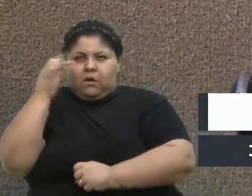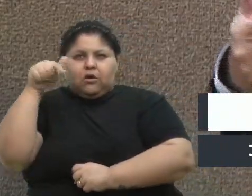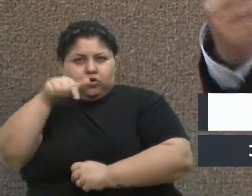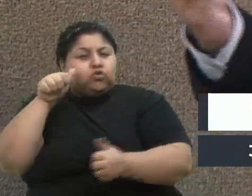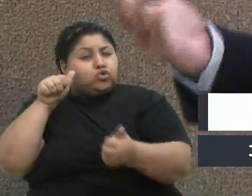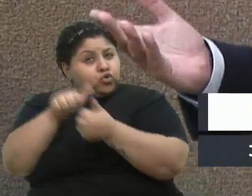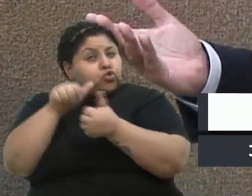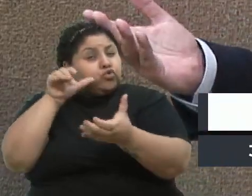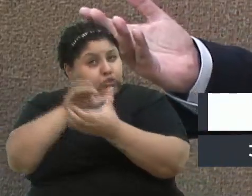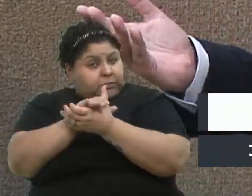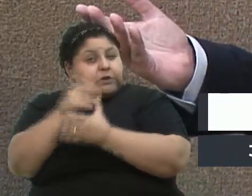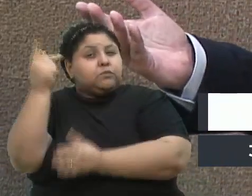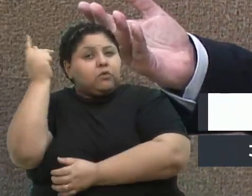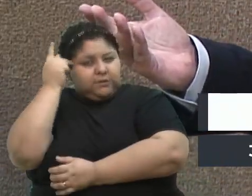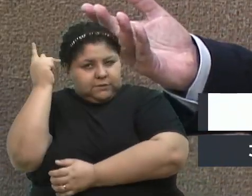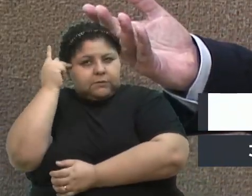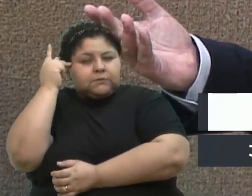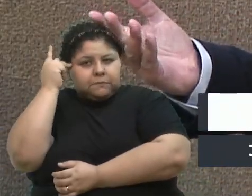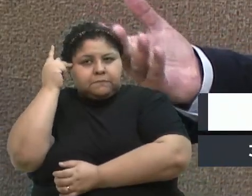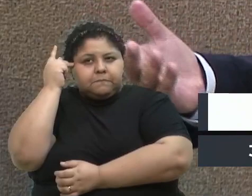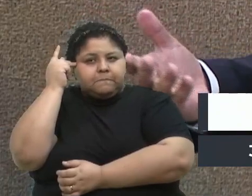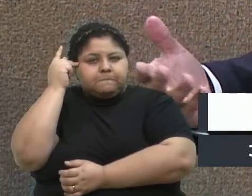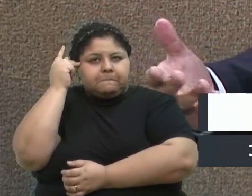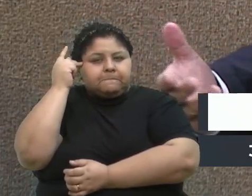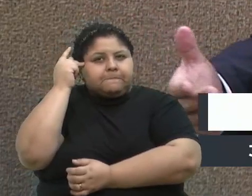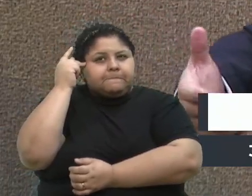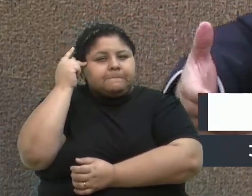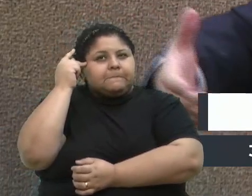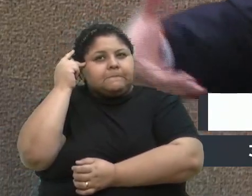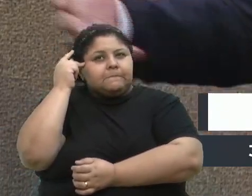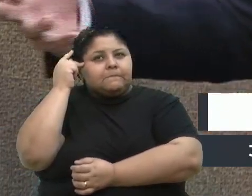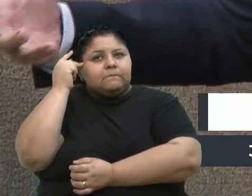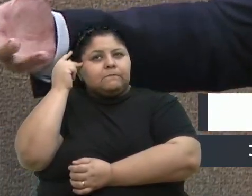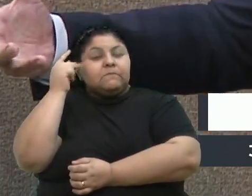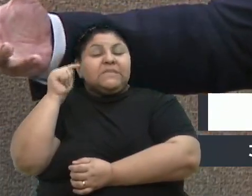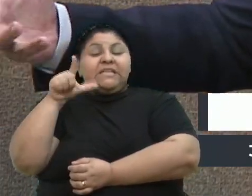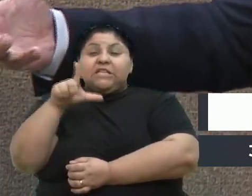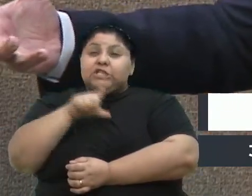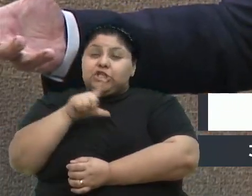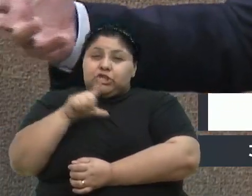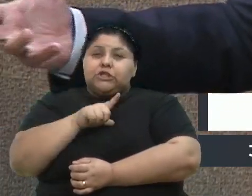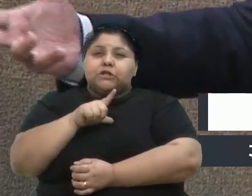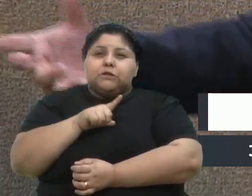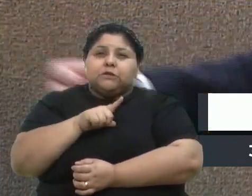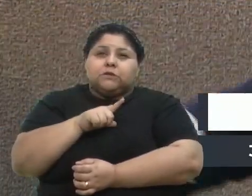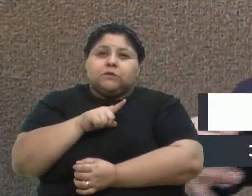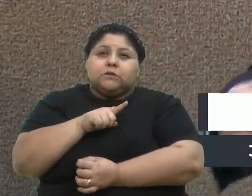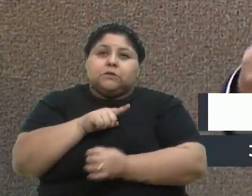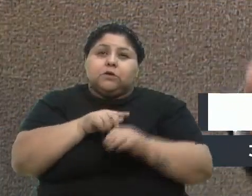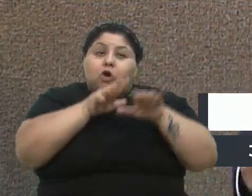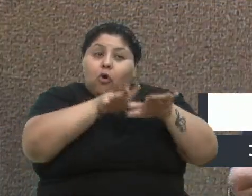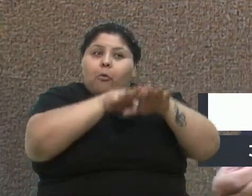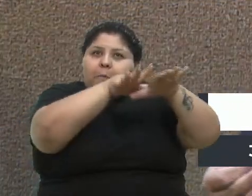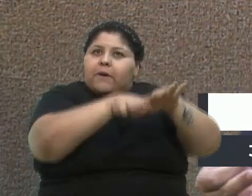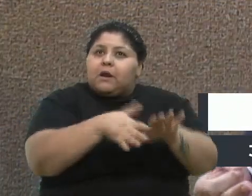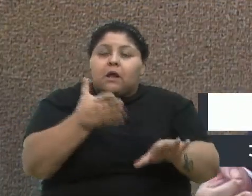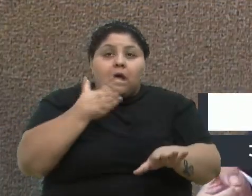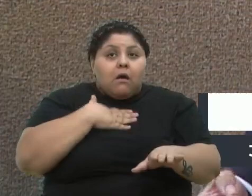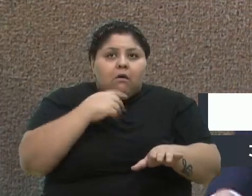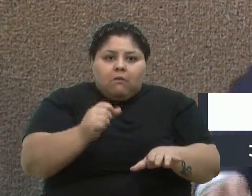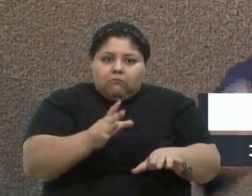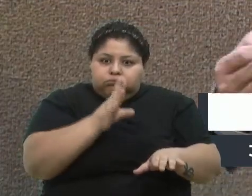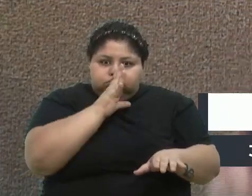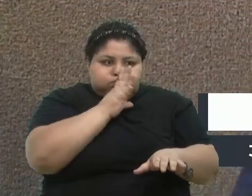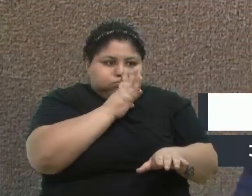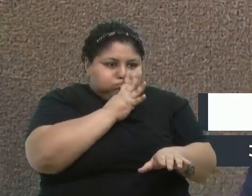esposa, estava em São Paulo, né? E ali tinha a parada, eu fiquei impressionado.